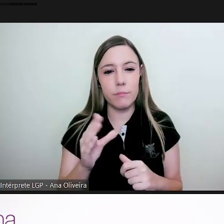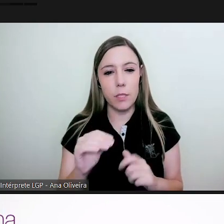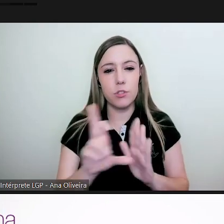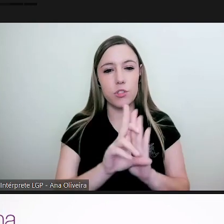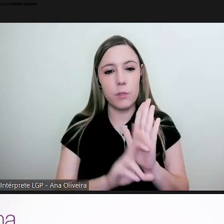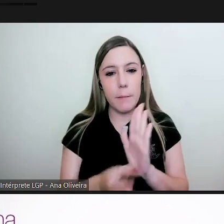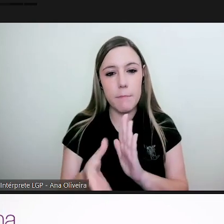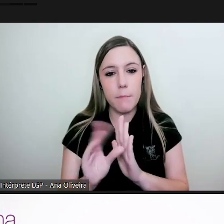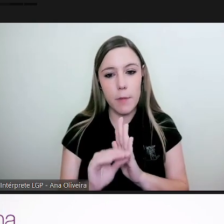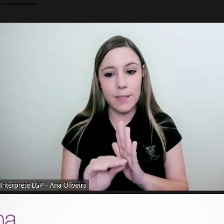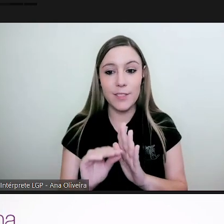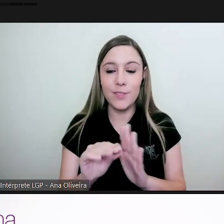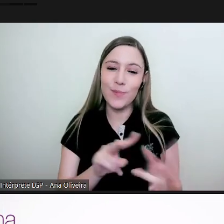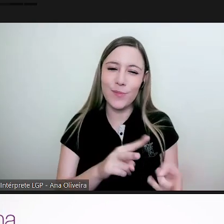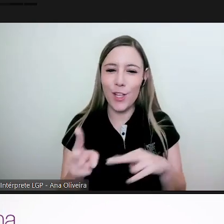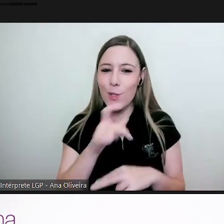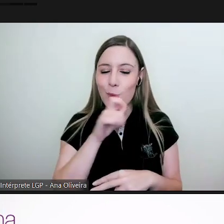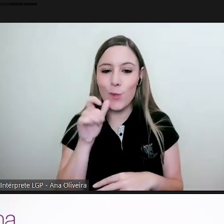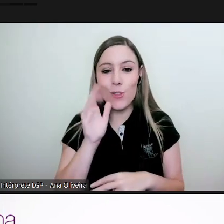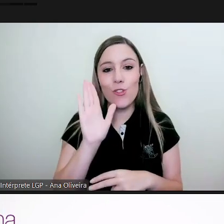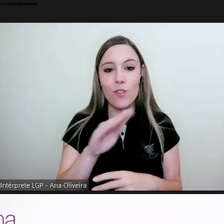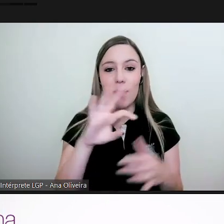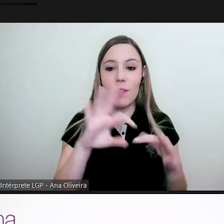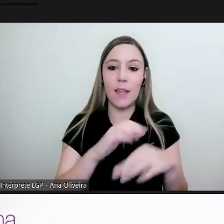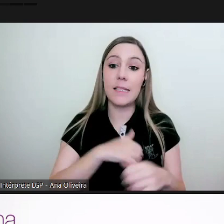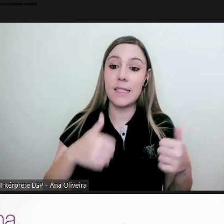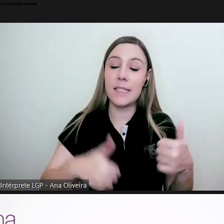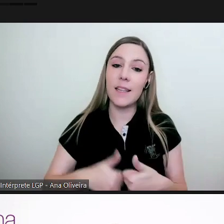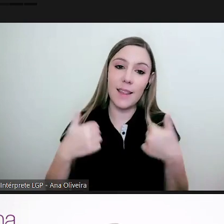estratégia prometida para as cidades portuguesas